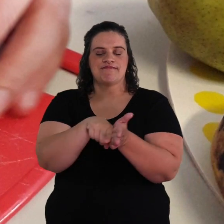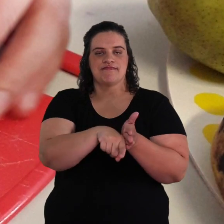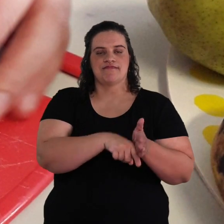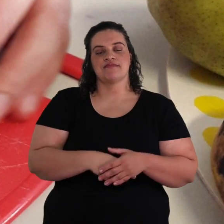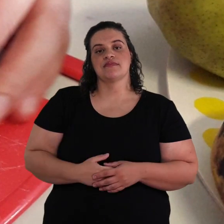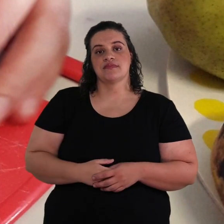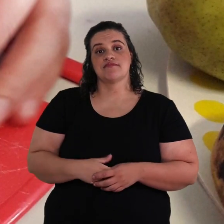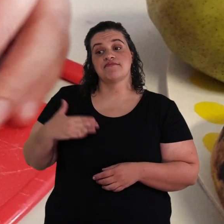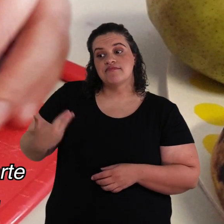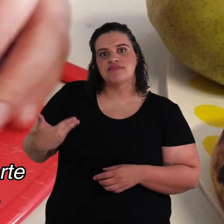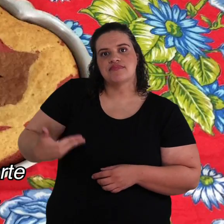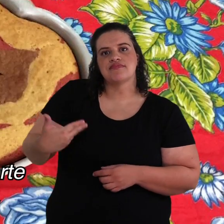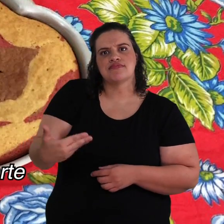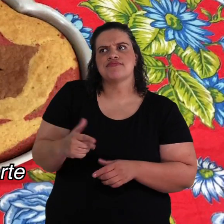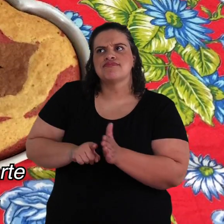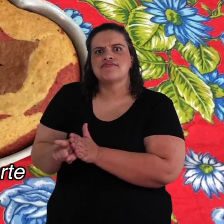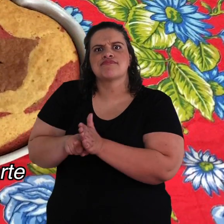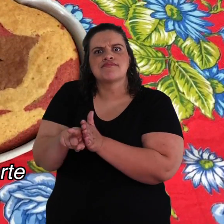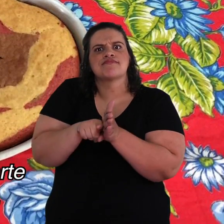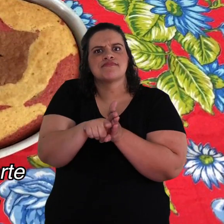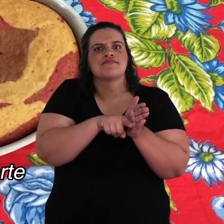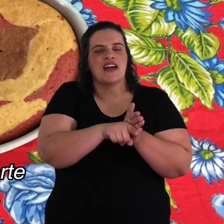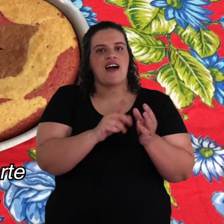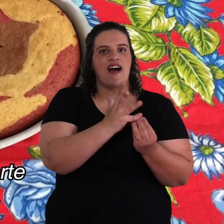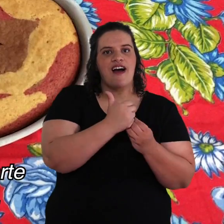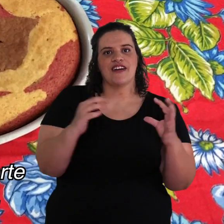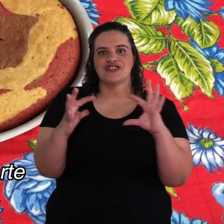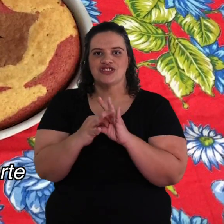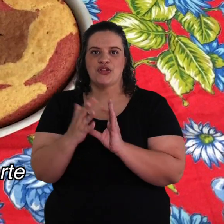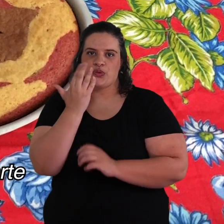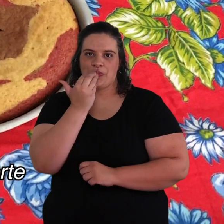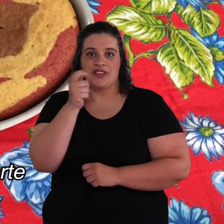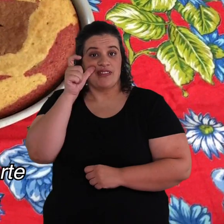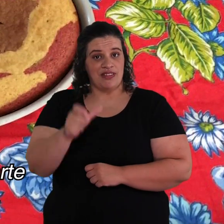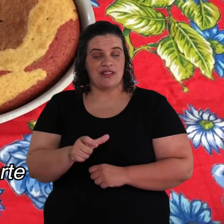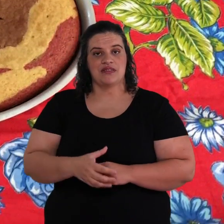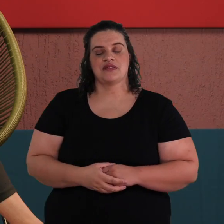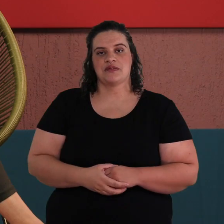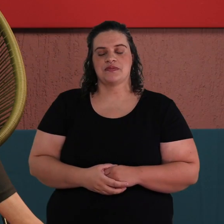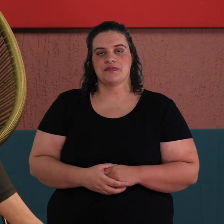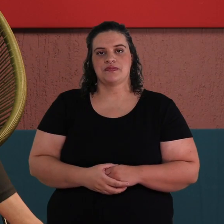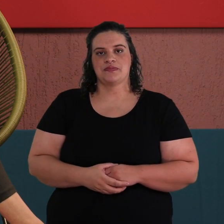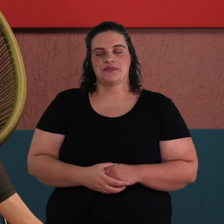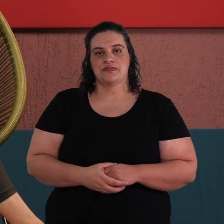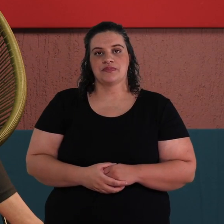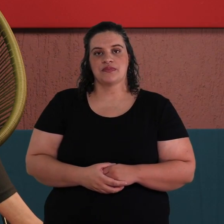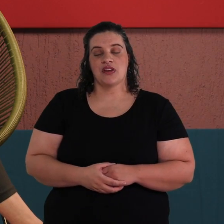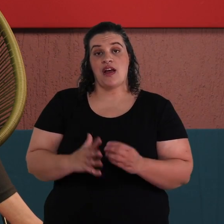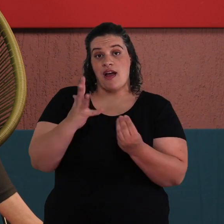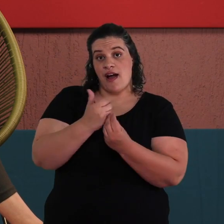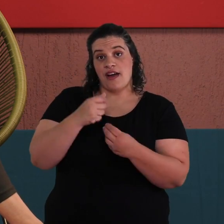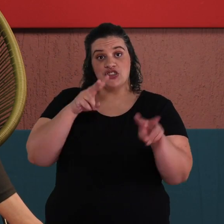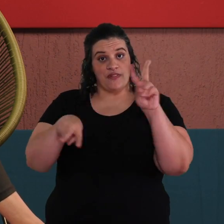começou, em vários momentos, um processo de investigação de arte com comida muito interessante. A partir